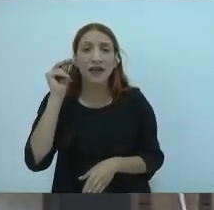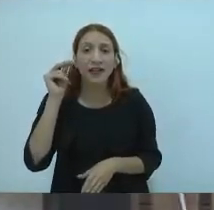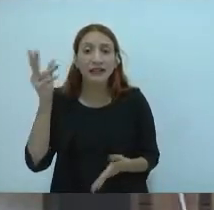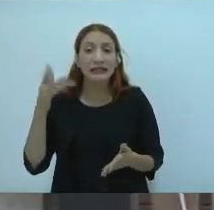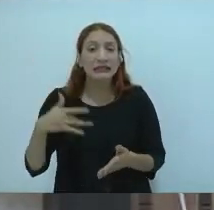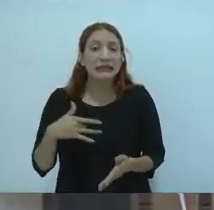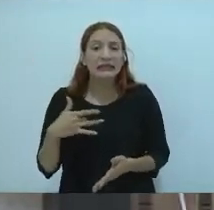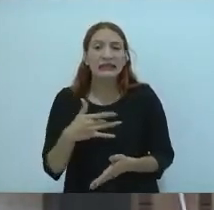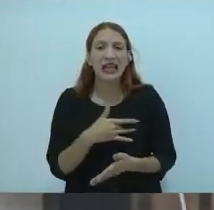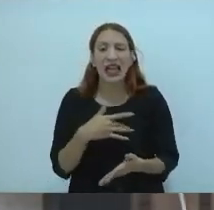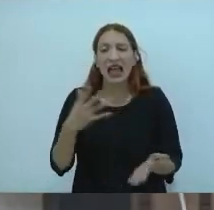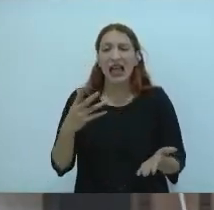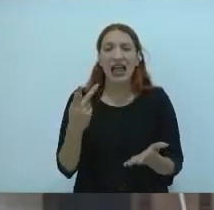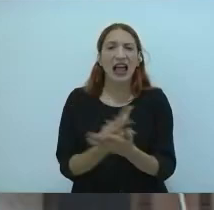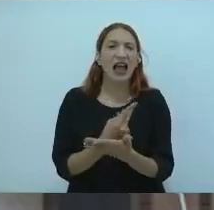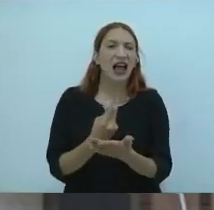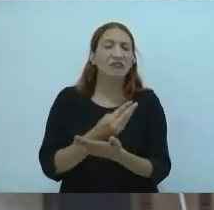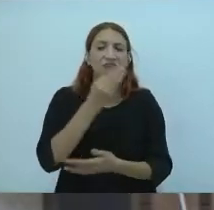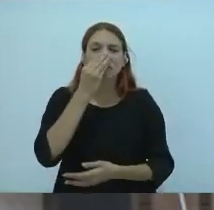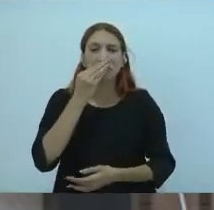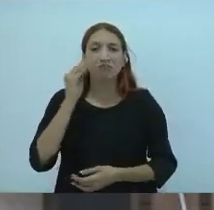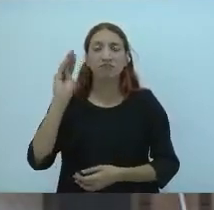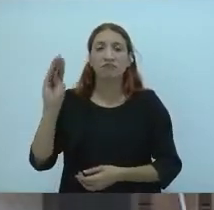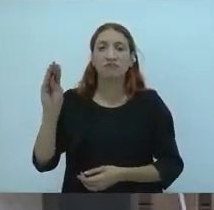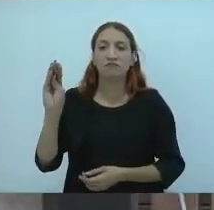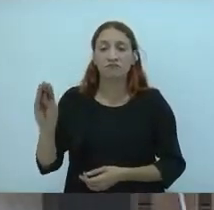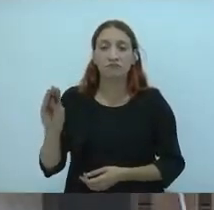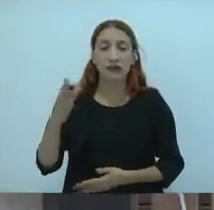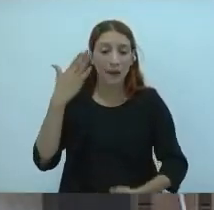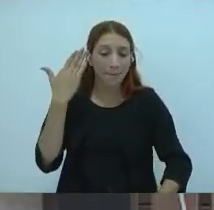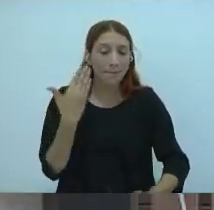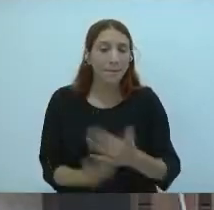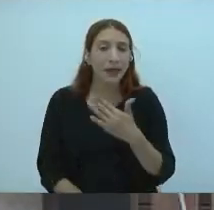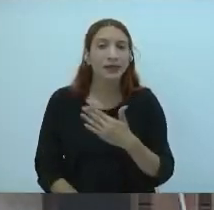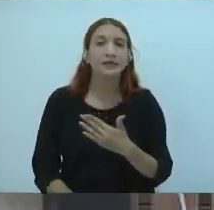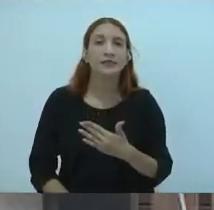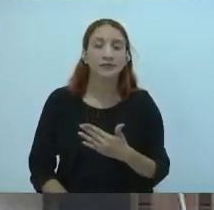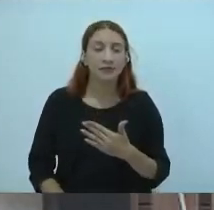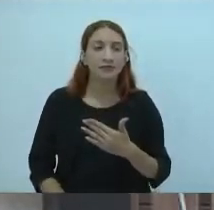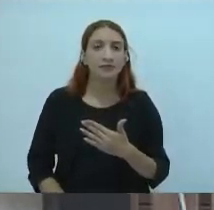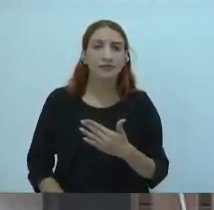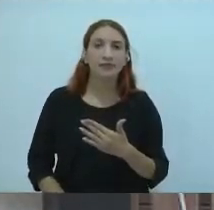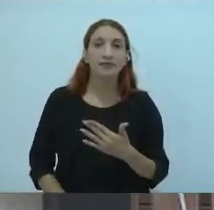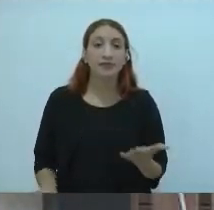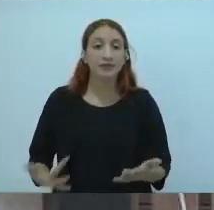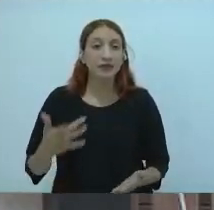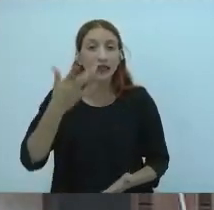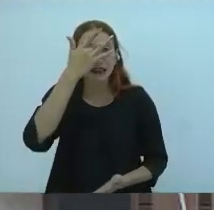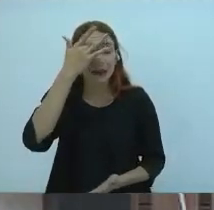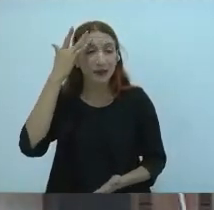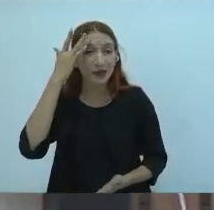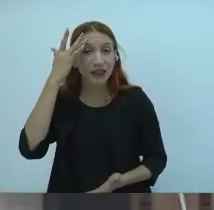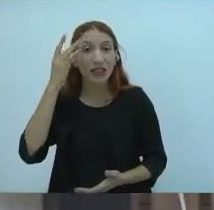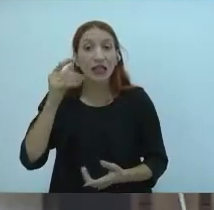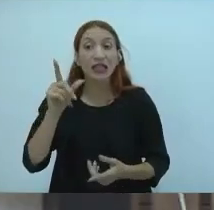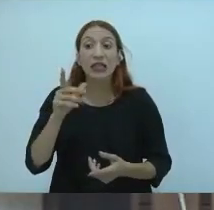saúde escangalhada e é reprovado pelos os as pessoas